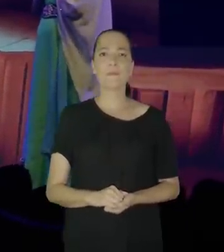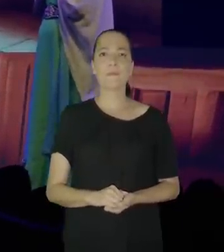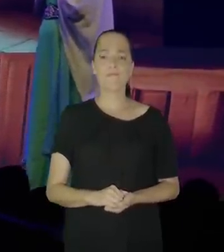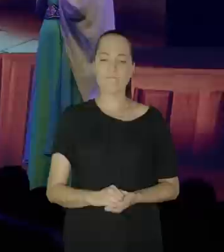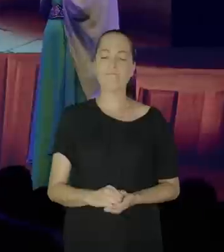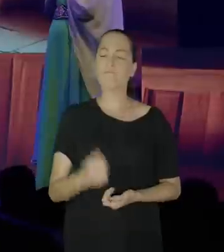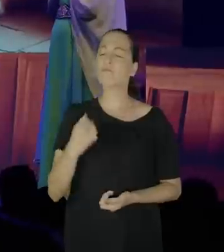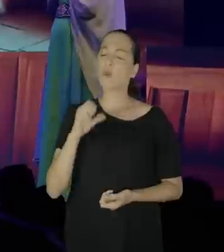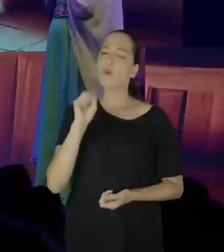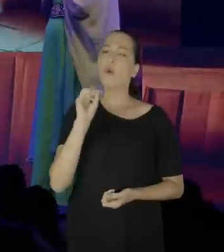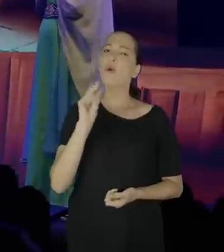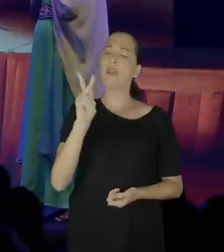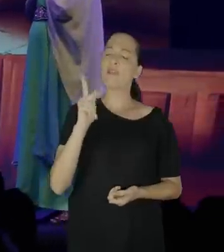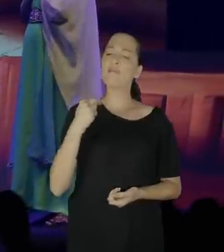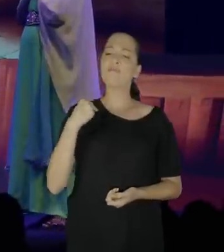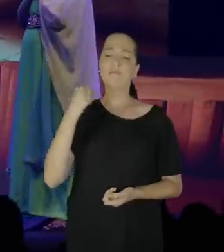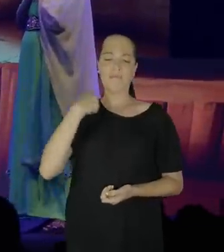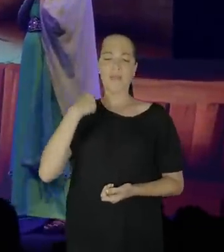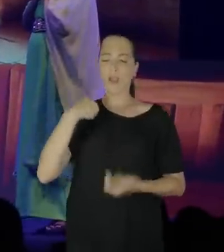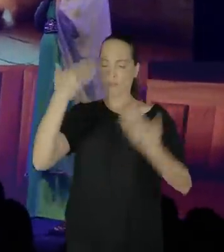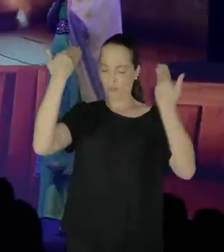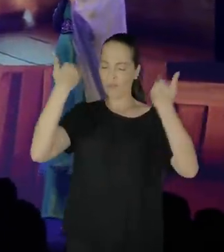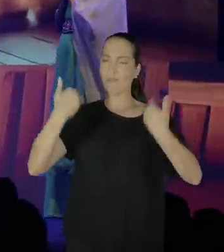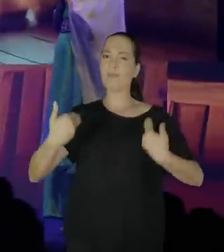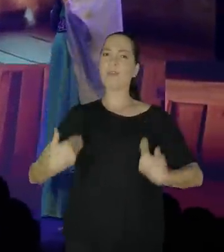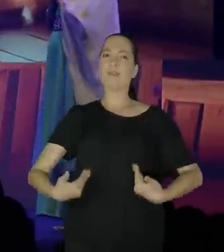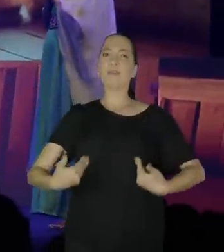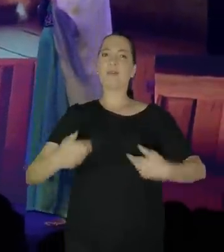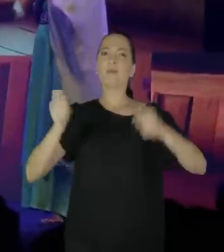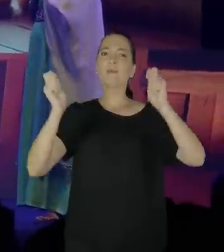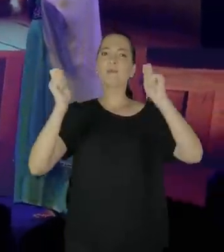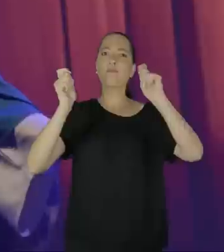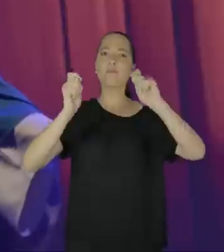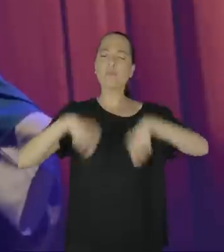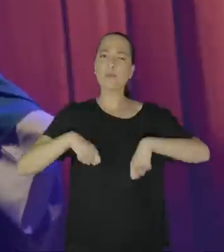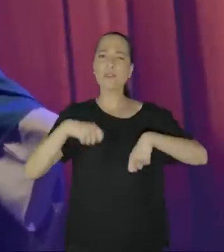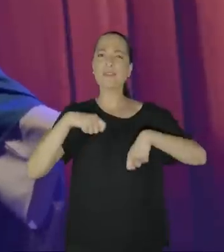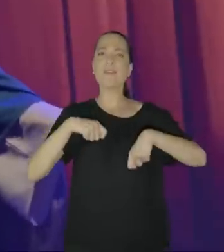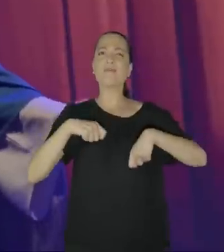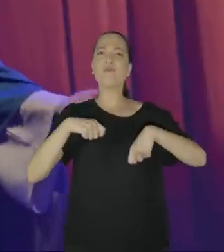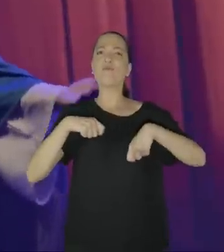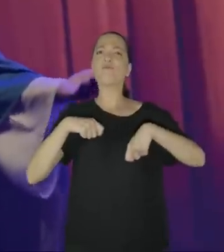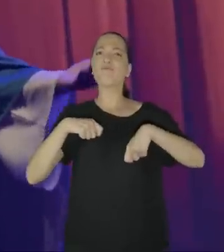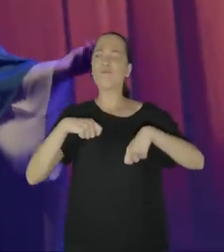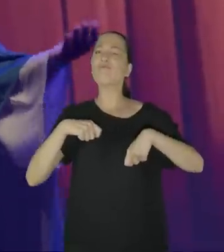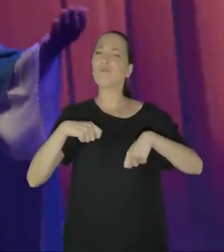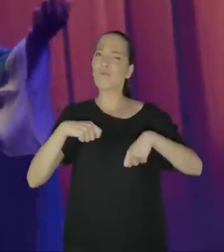Eis aqui a serva do Senhor.